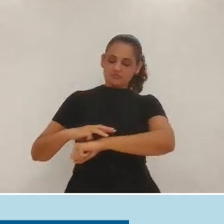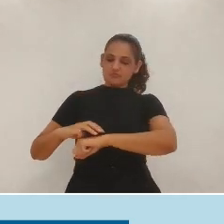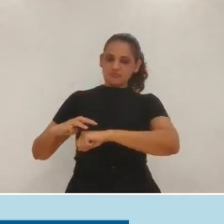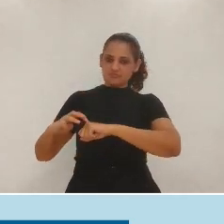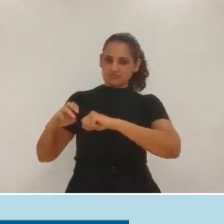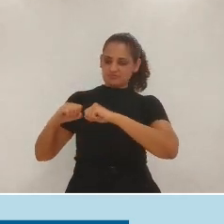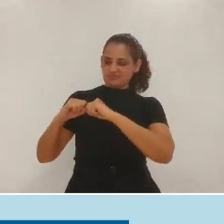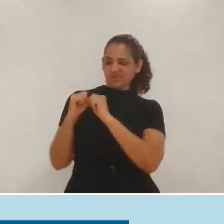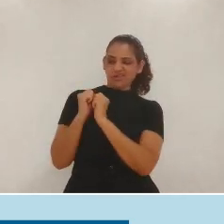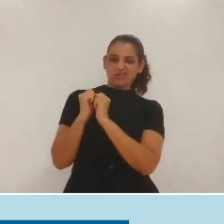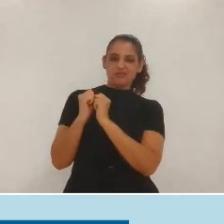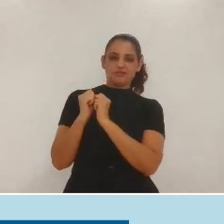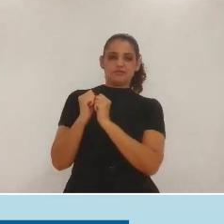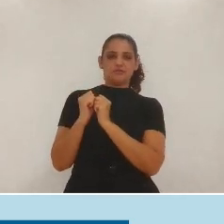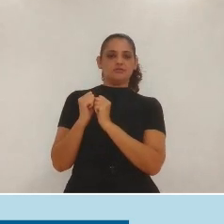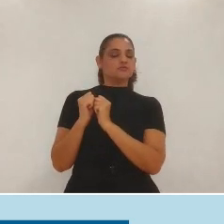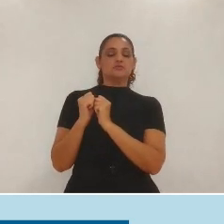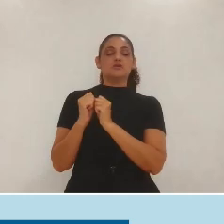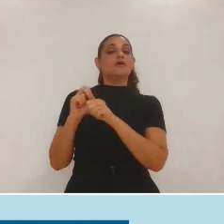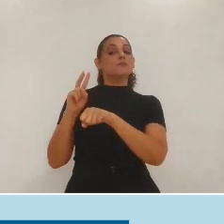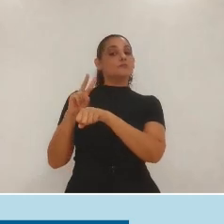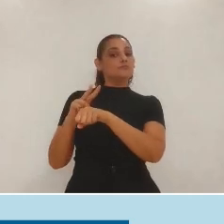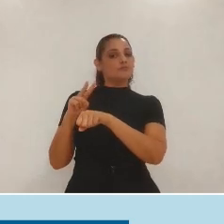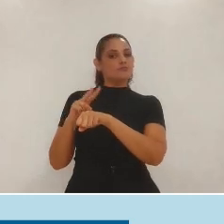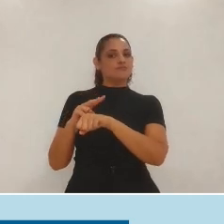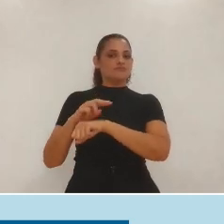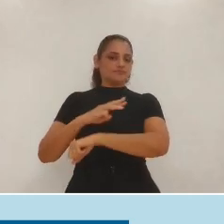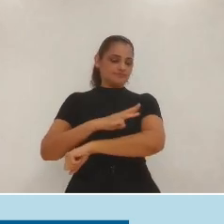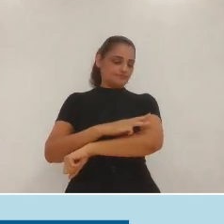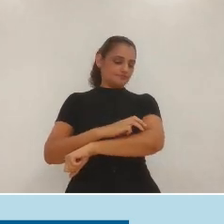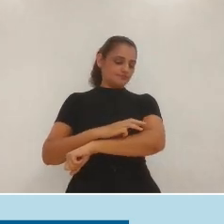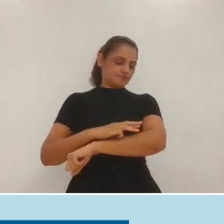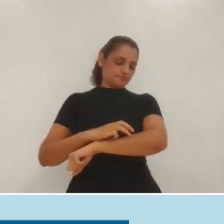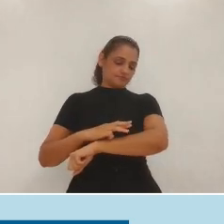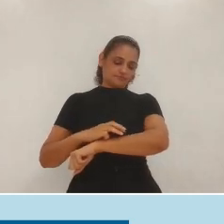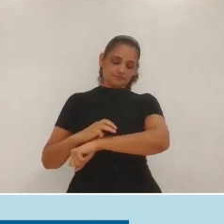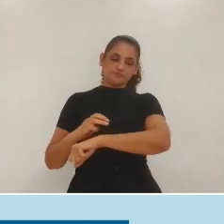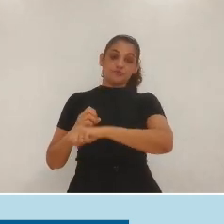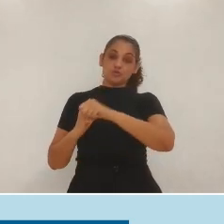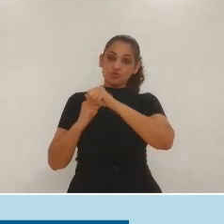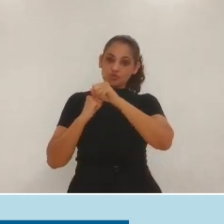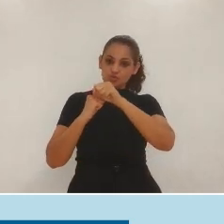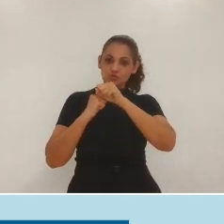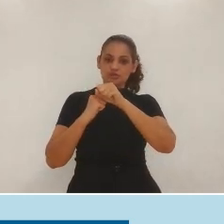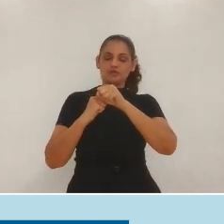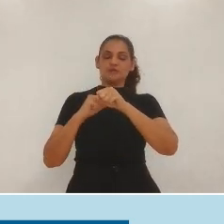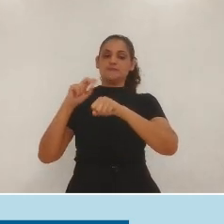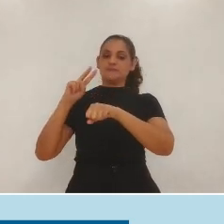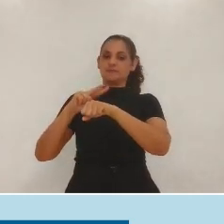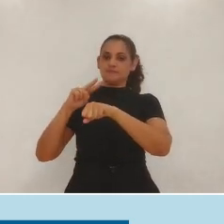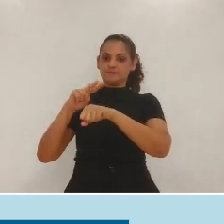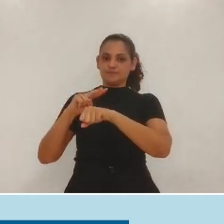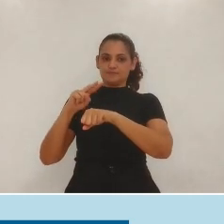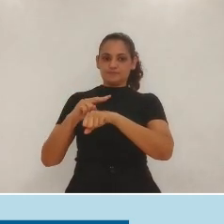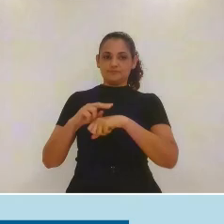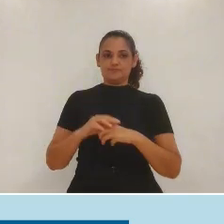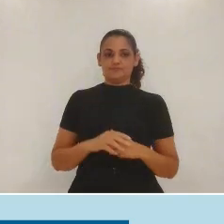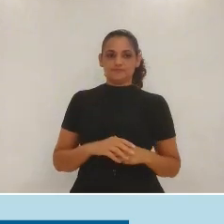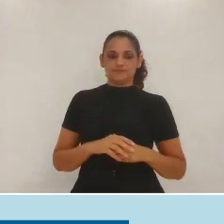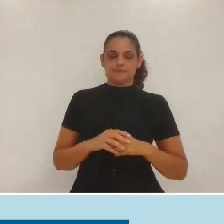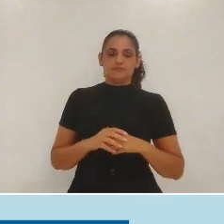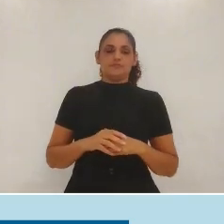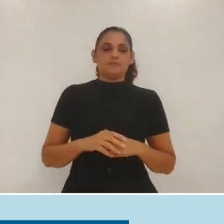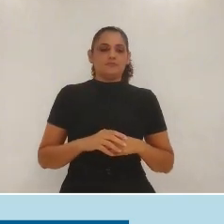os seus tendões, são os seus músculos ali que vão sustentar ali para que a articulação fique no lugarzinho